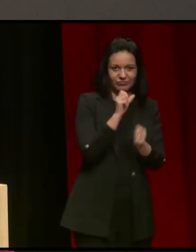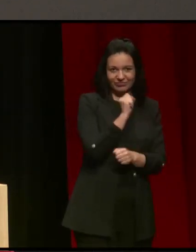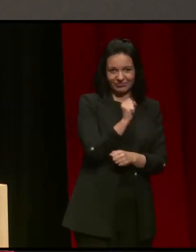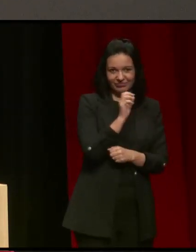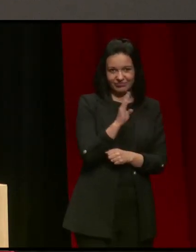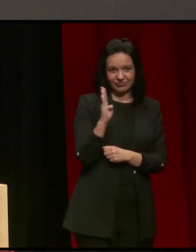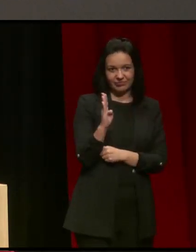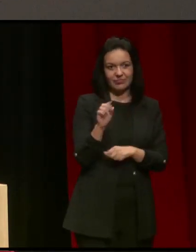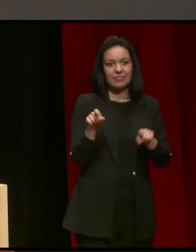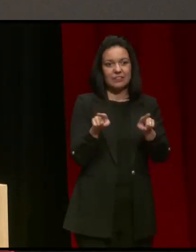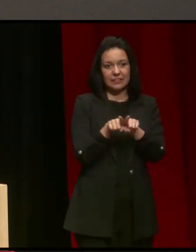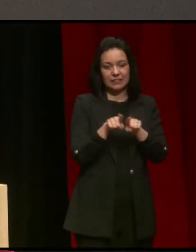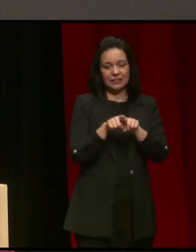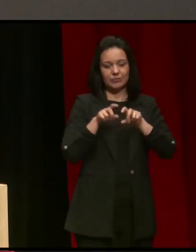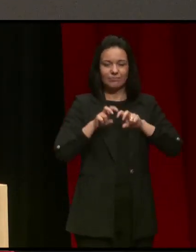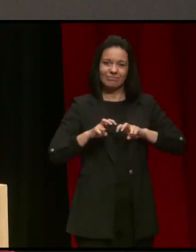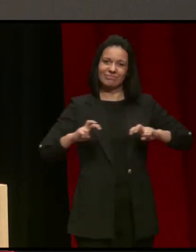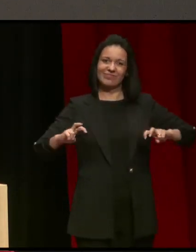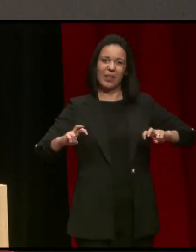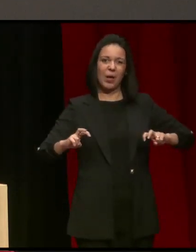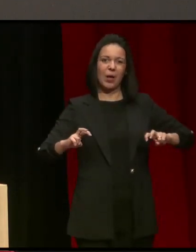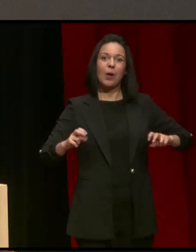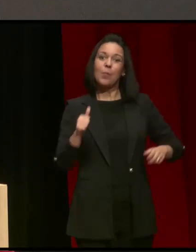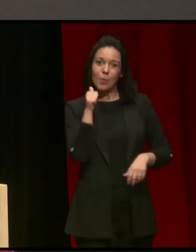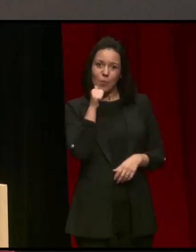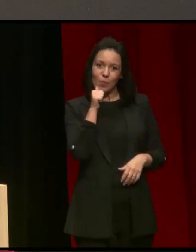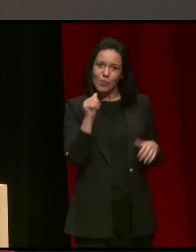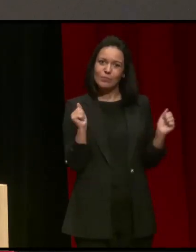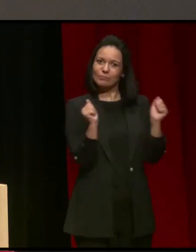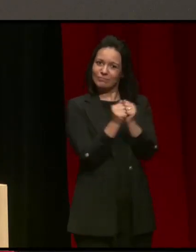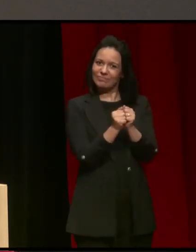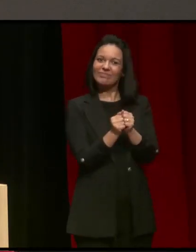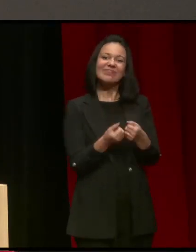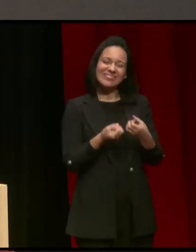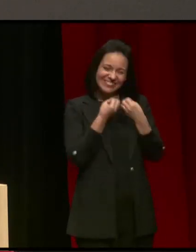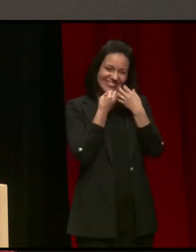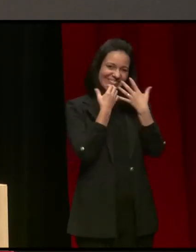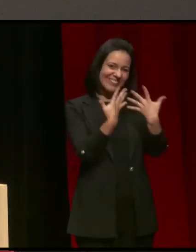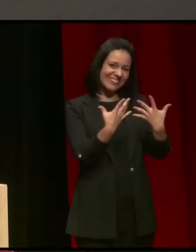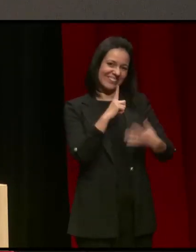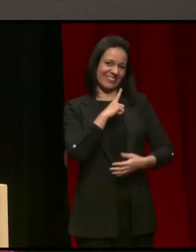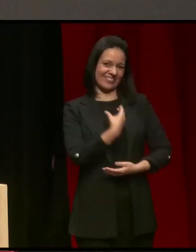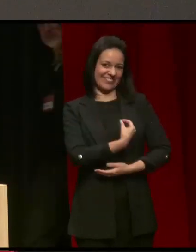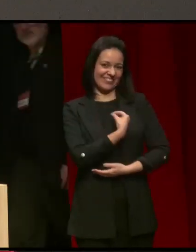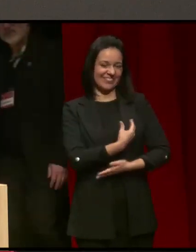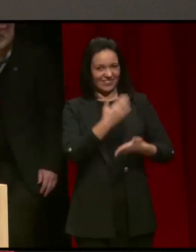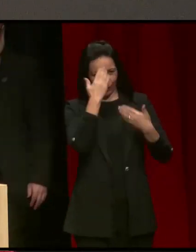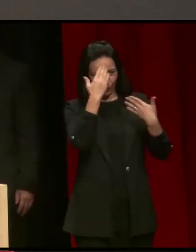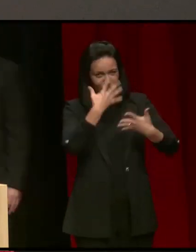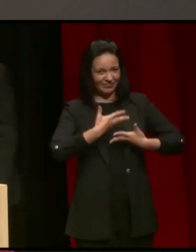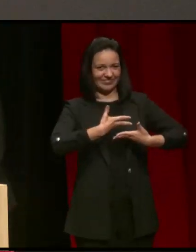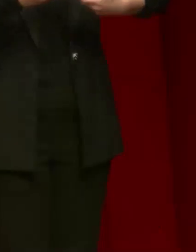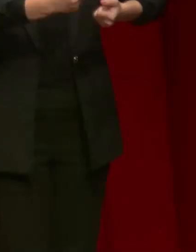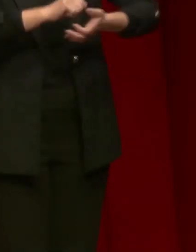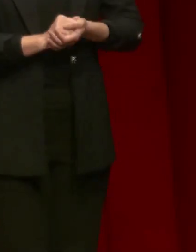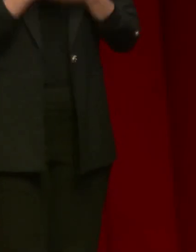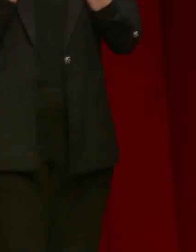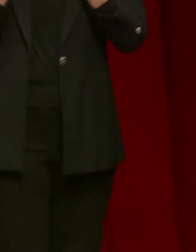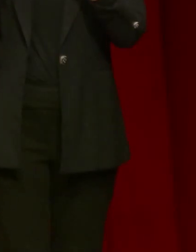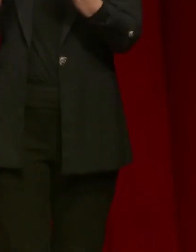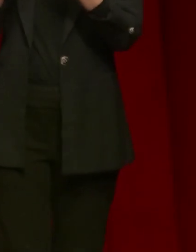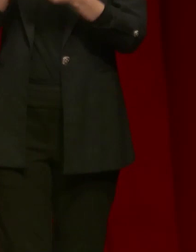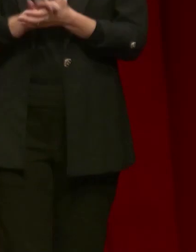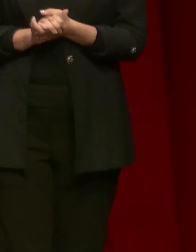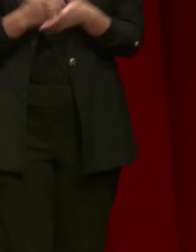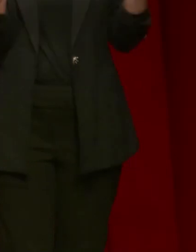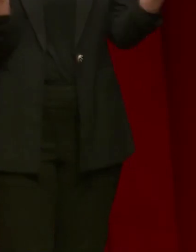uma mesa de protagonismo feminino, ou seja, vai ser muito bom estar com vocês aqui, obrigado pelo convite. Muito bom,